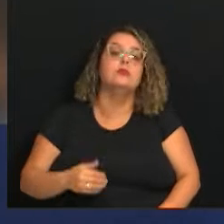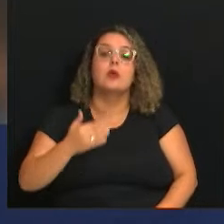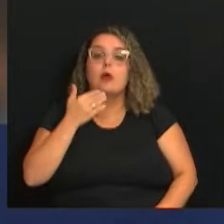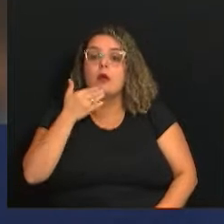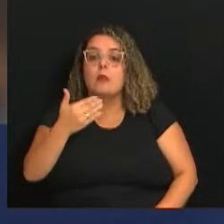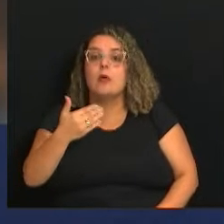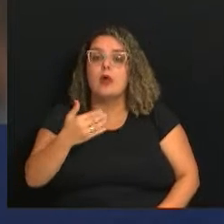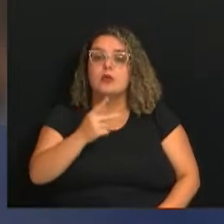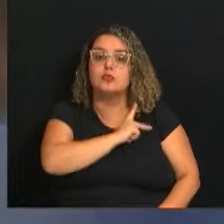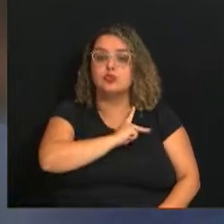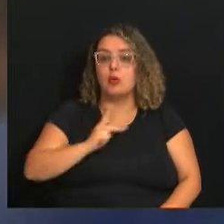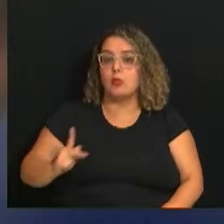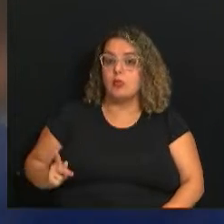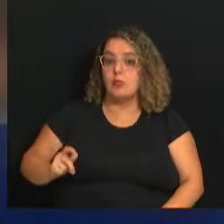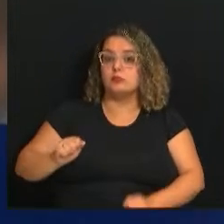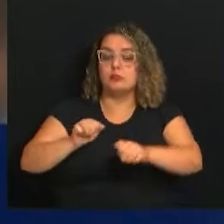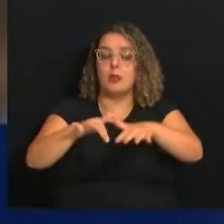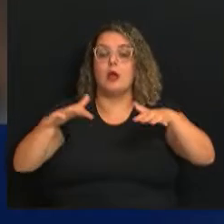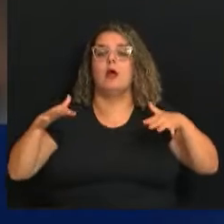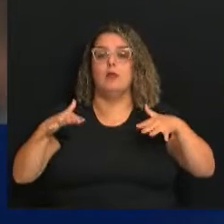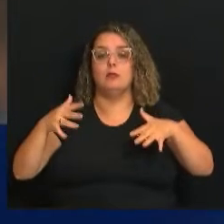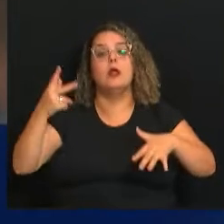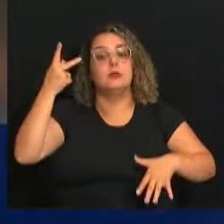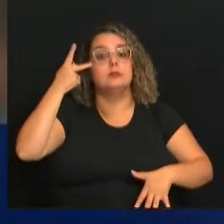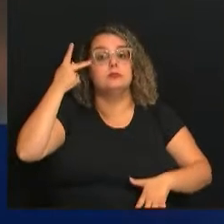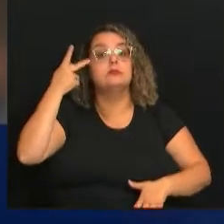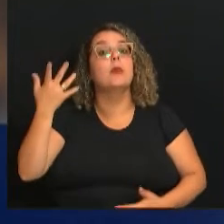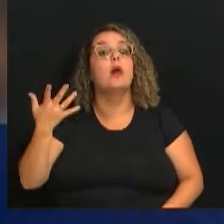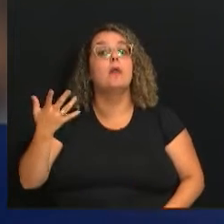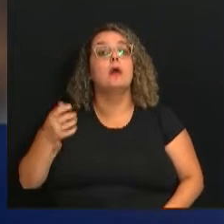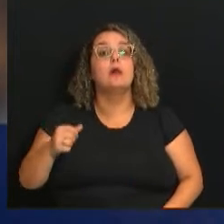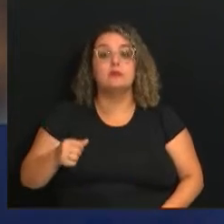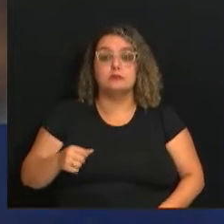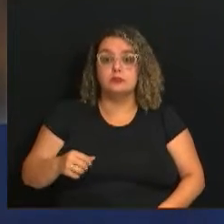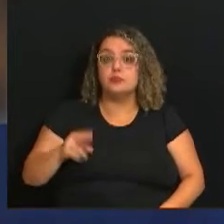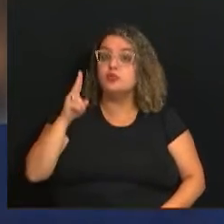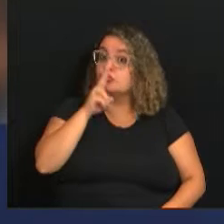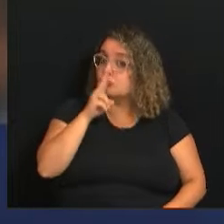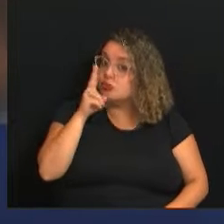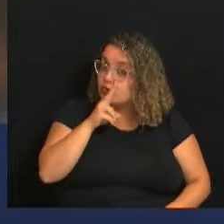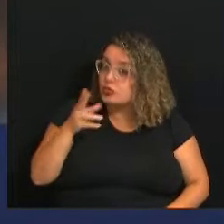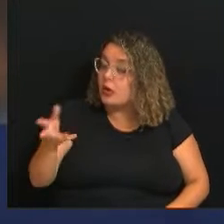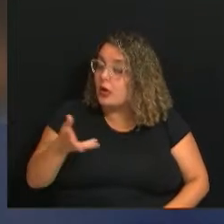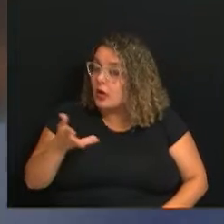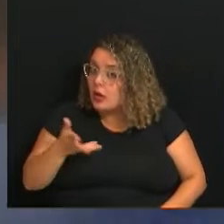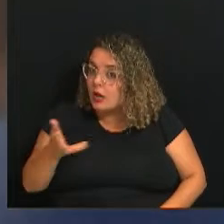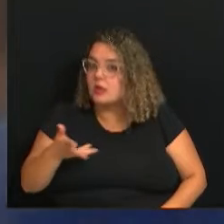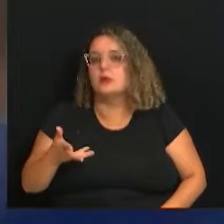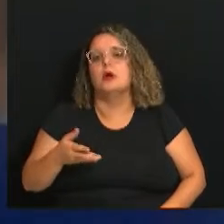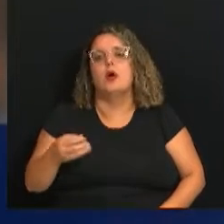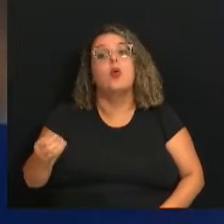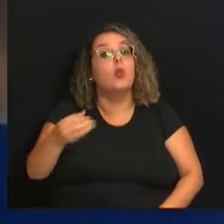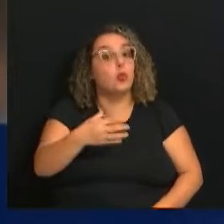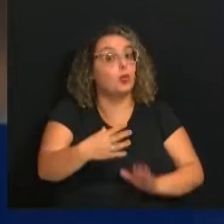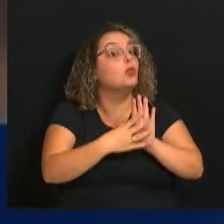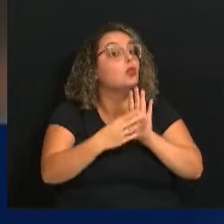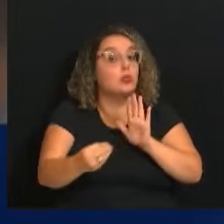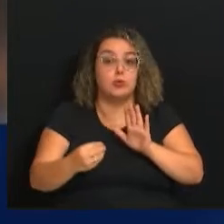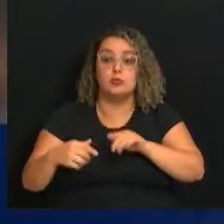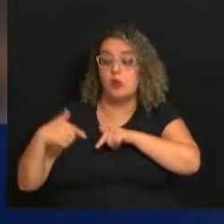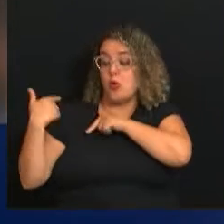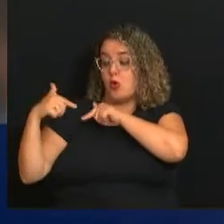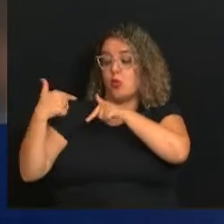da Assembleia Legislativa de São Paulo para que seja tramitado em regime de urgência o novo modelo de planos de